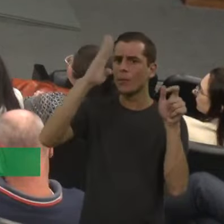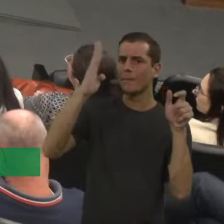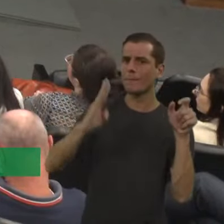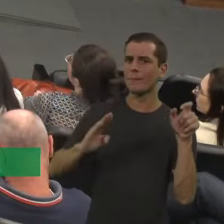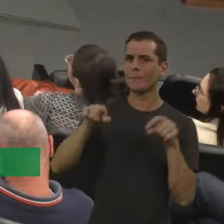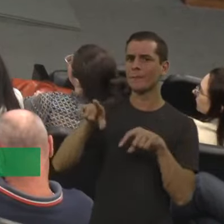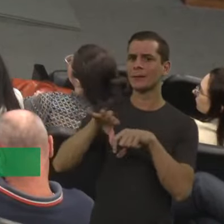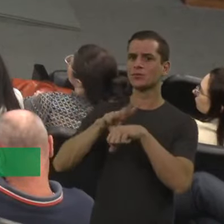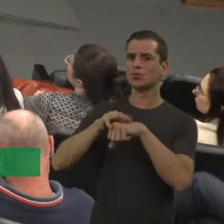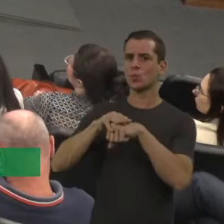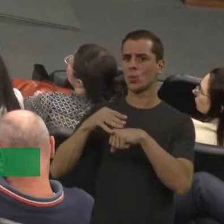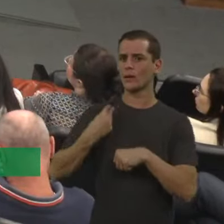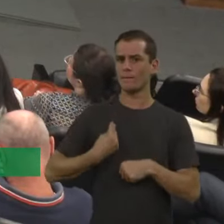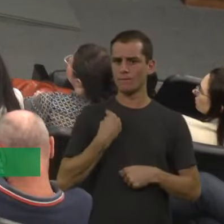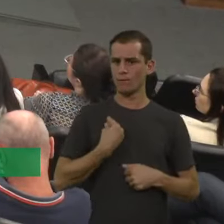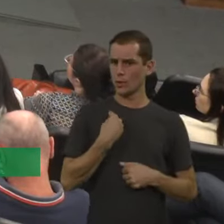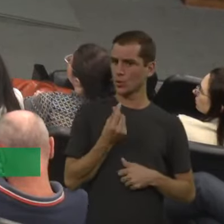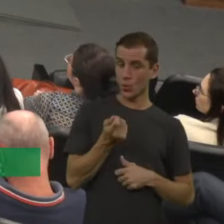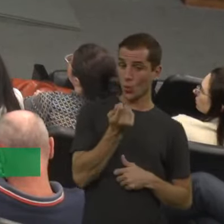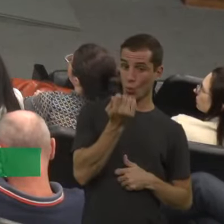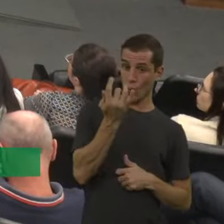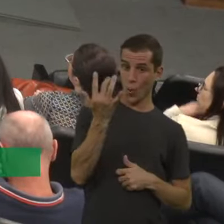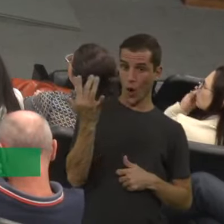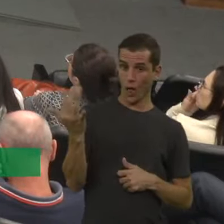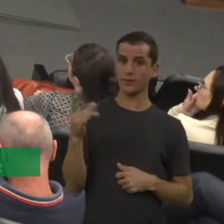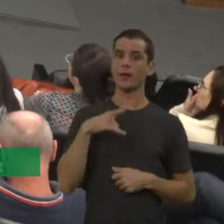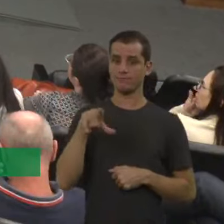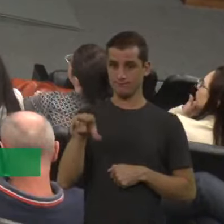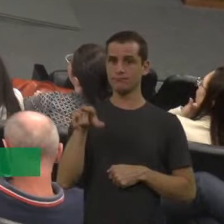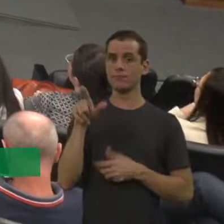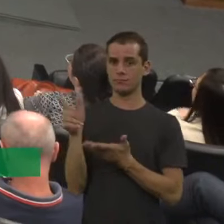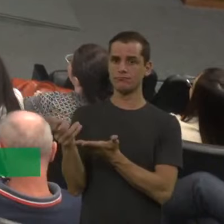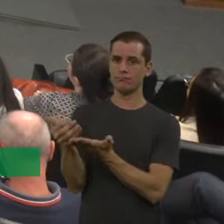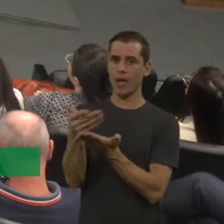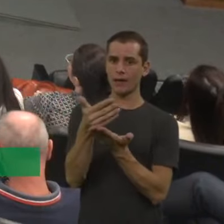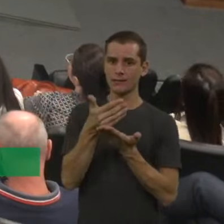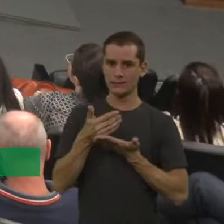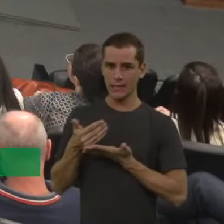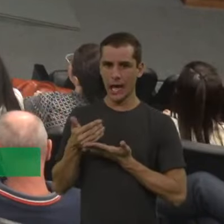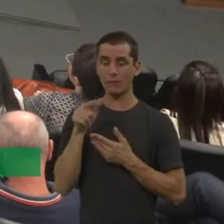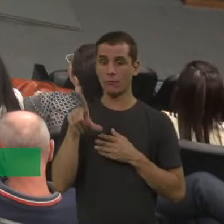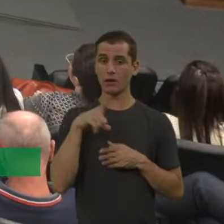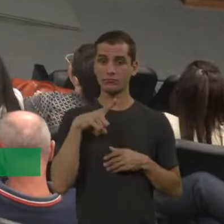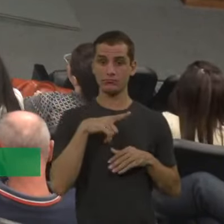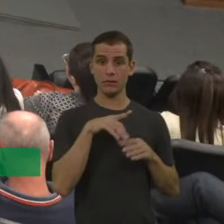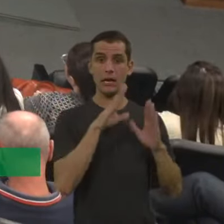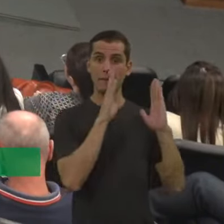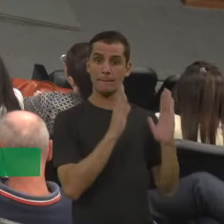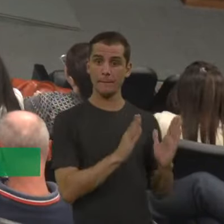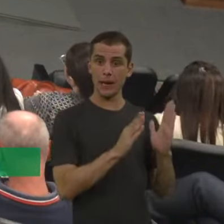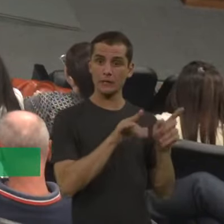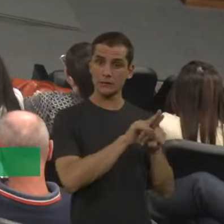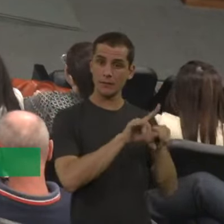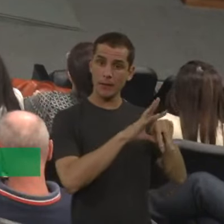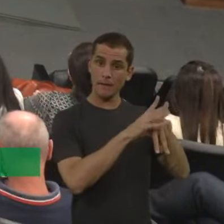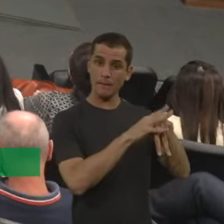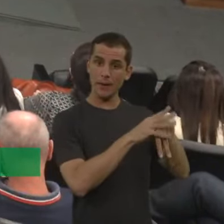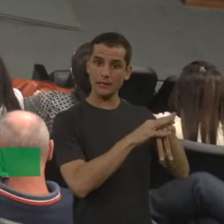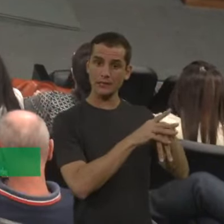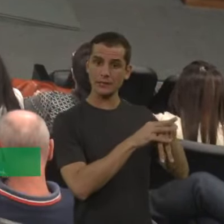doença. E ali também, por ter a parte dos pacientes, é um